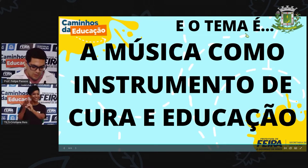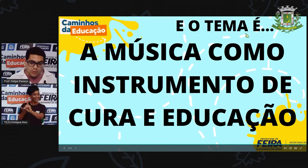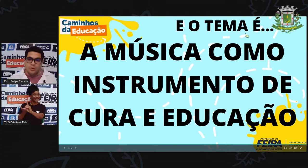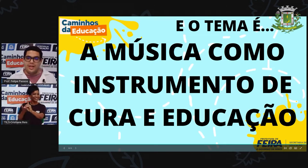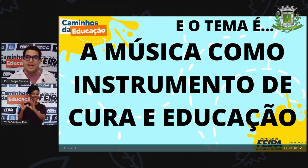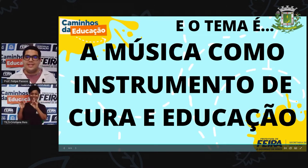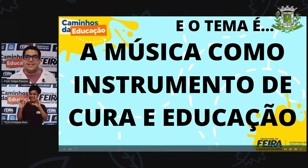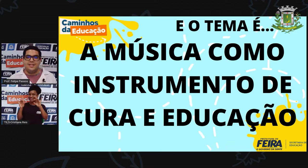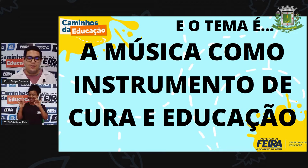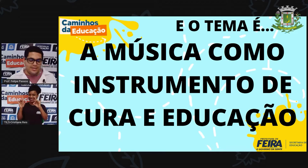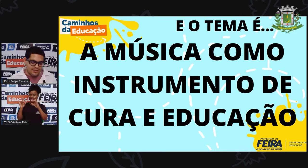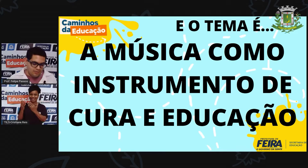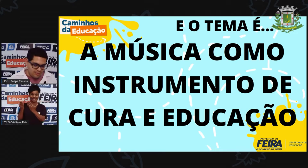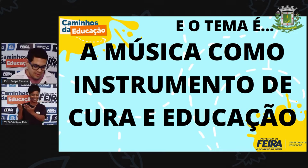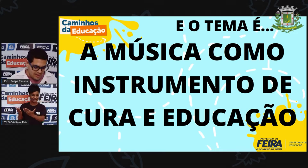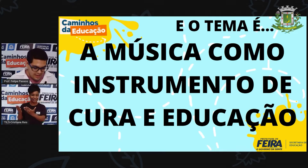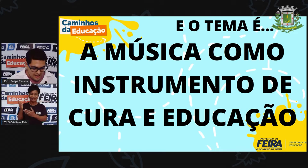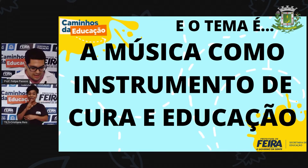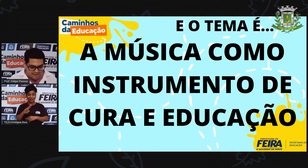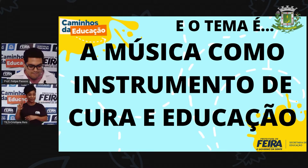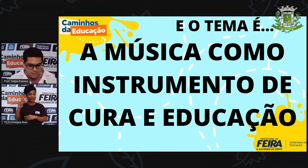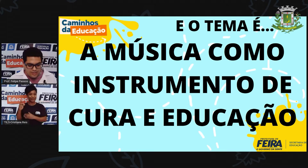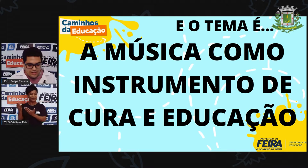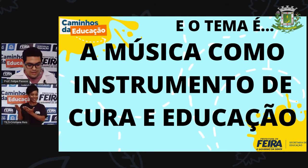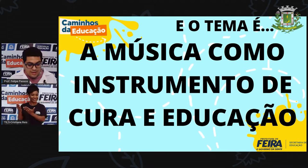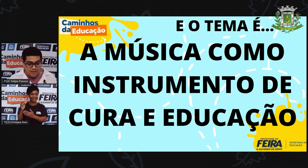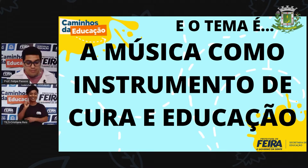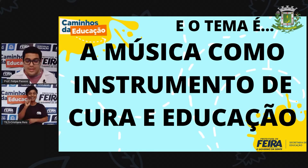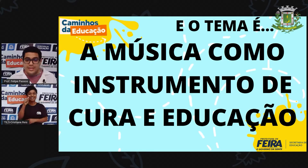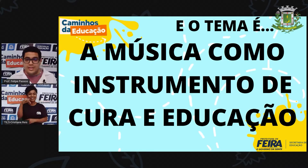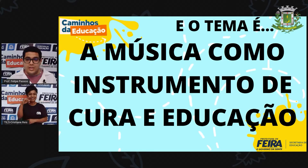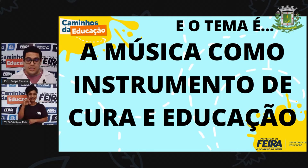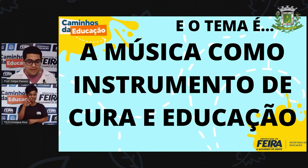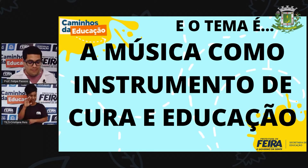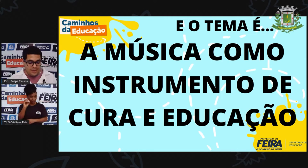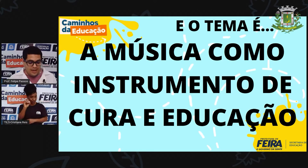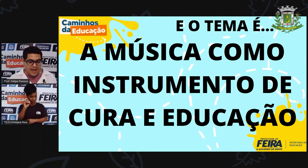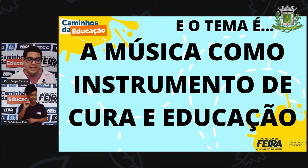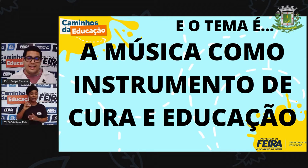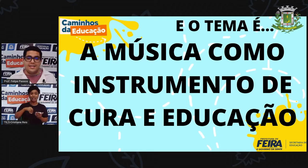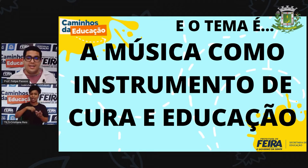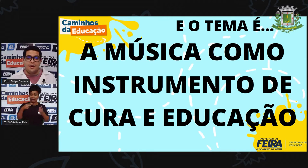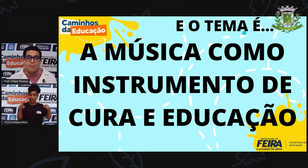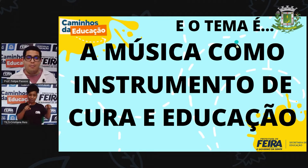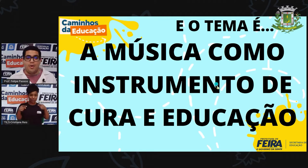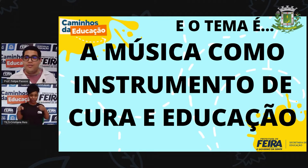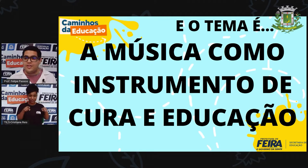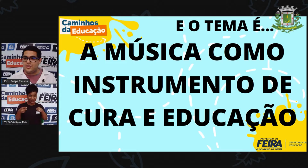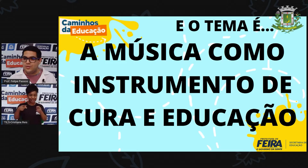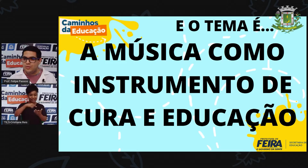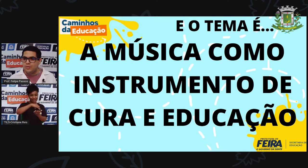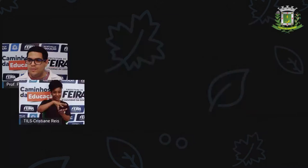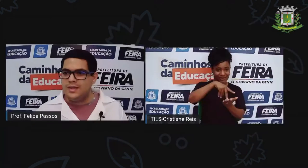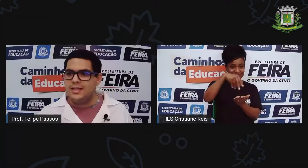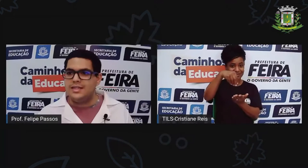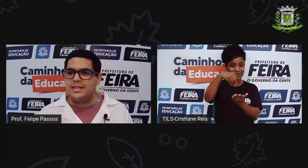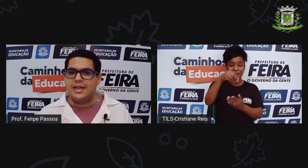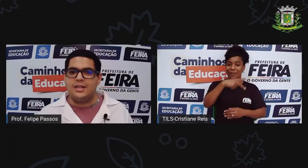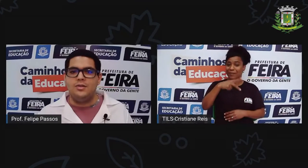especial. O nome dele é Sandro Silva. Ele é musicista, ele é artesão,